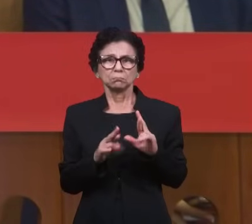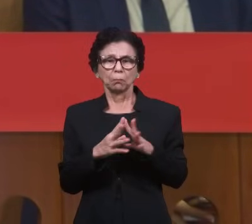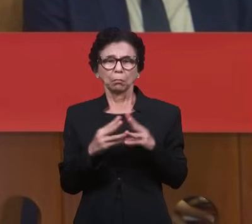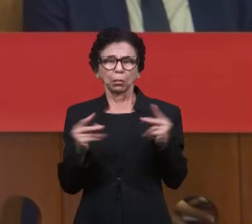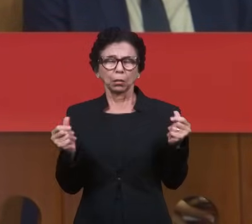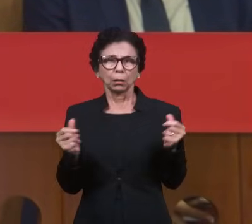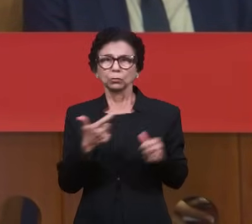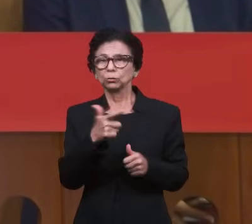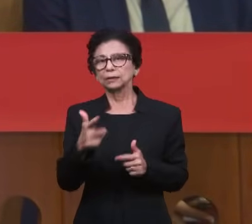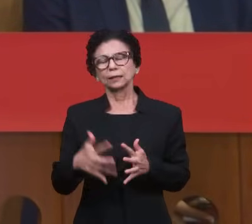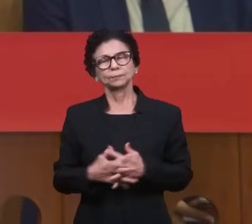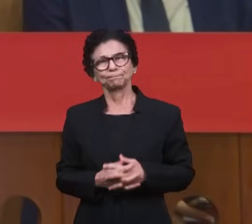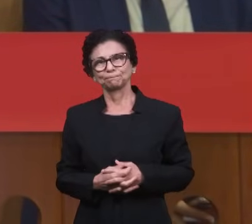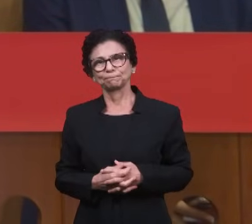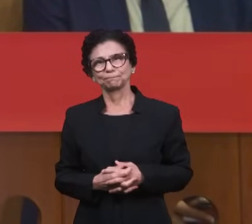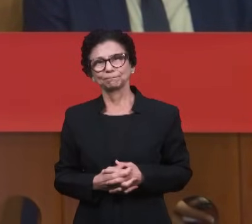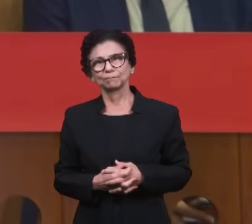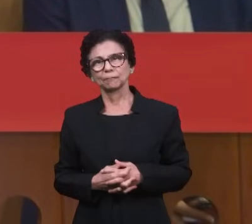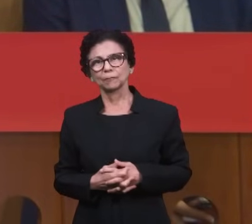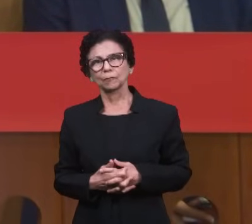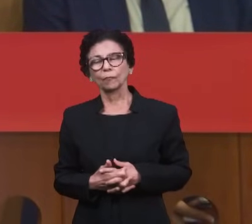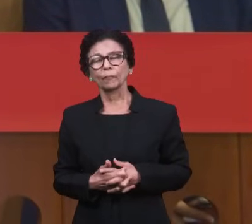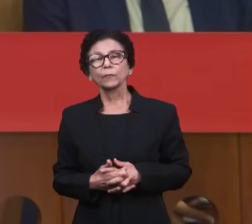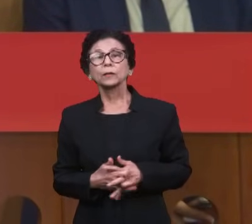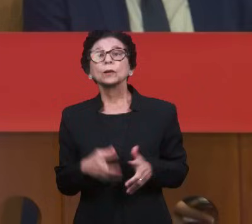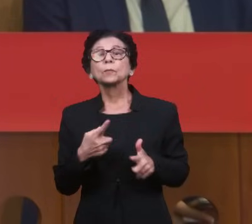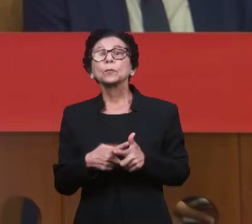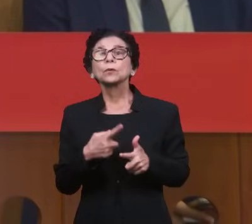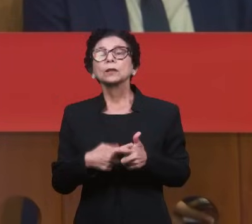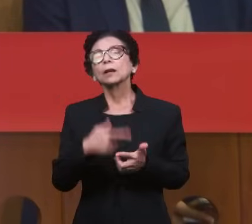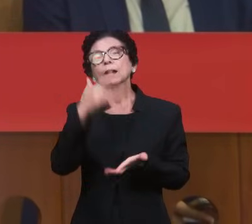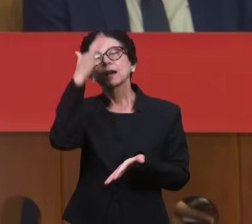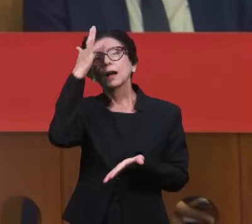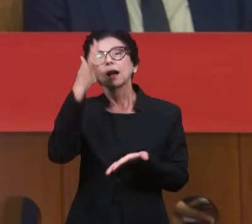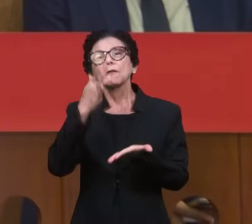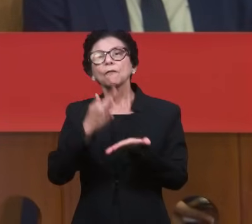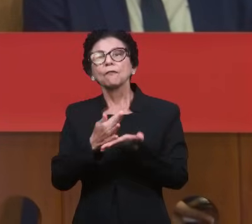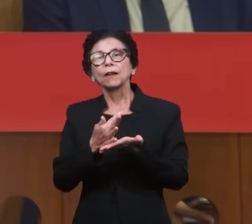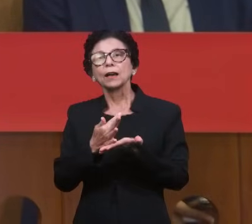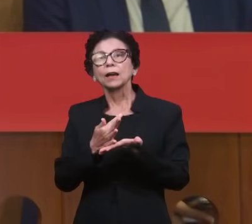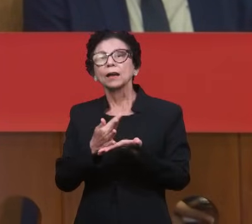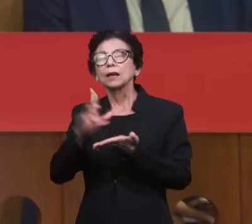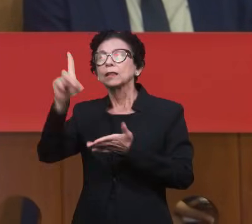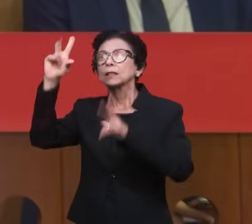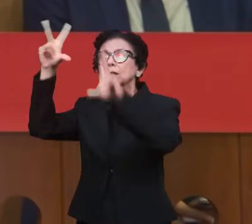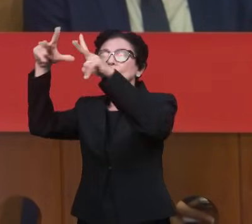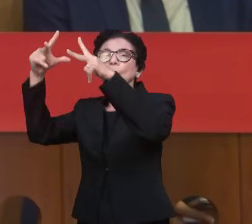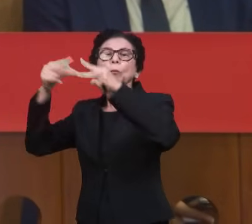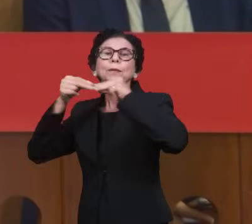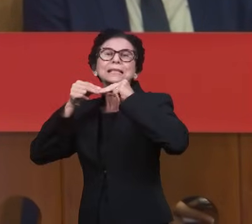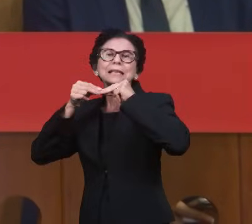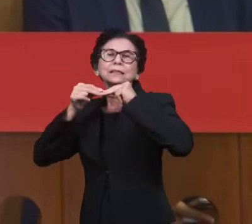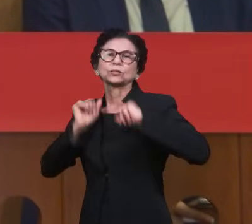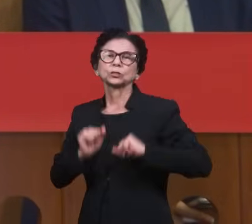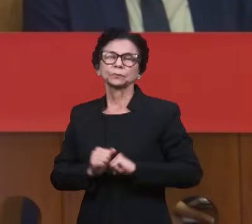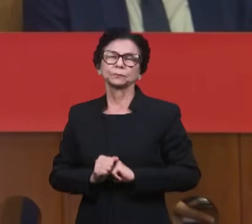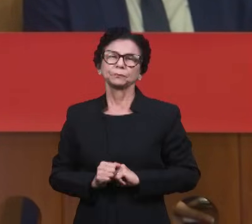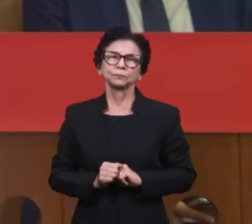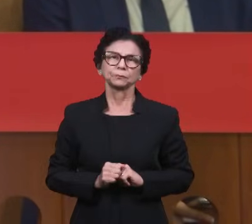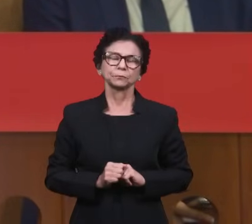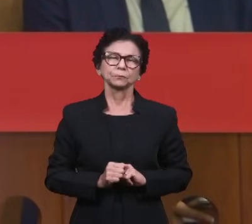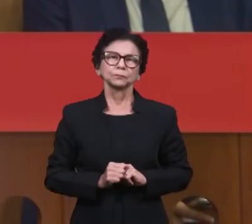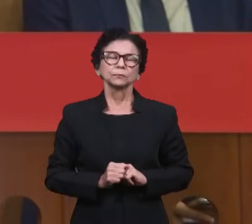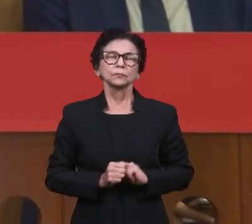Olha aqui, por quê? Porque a fé é um dom de Deus. Eu não vou me prolongar muito não, mas eu vou mostrar